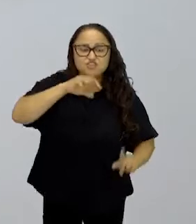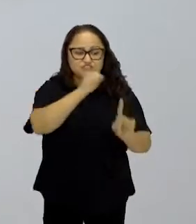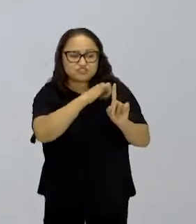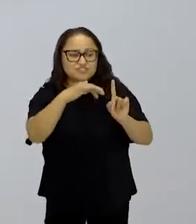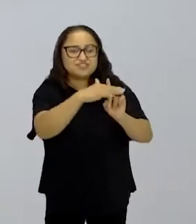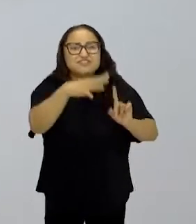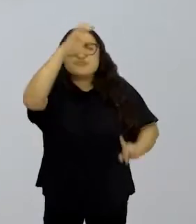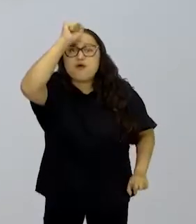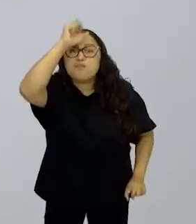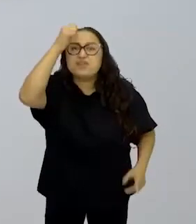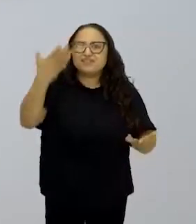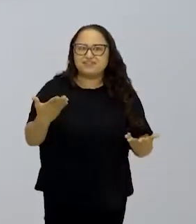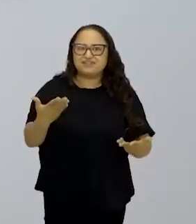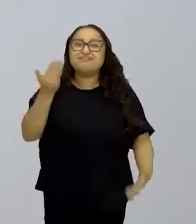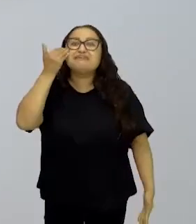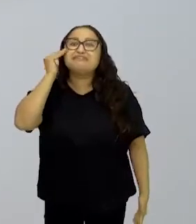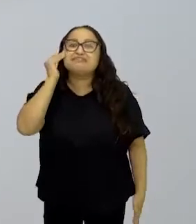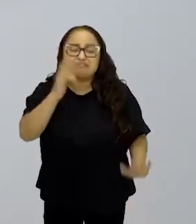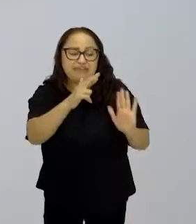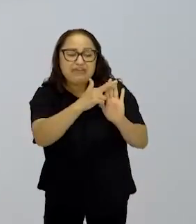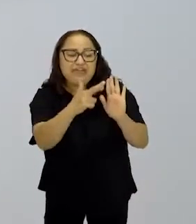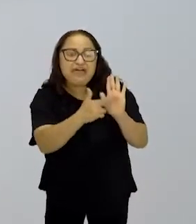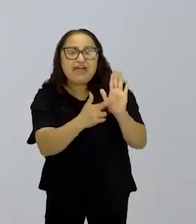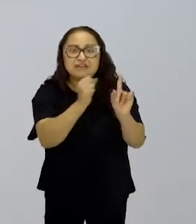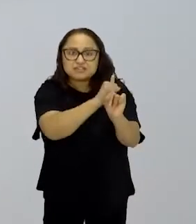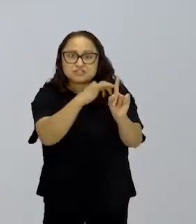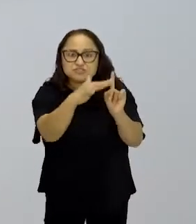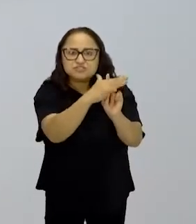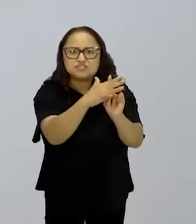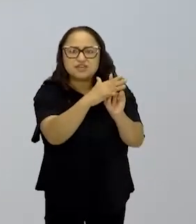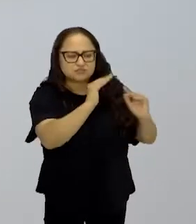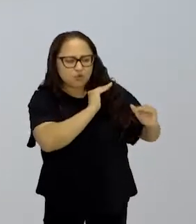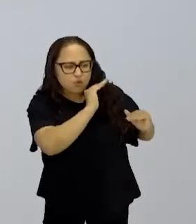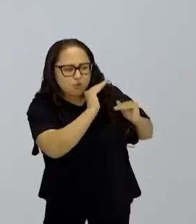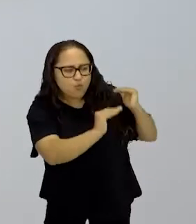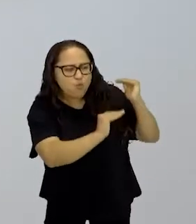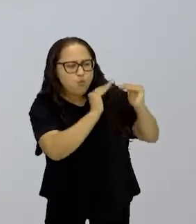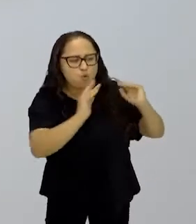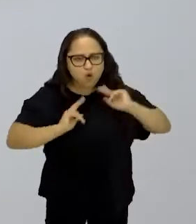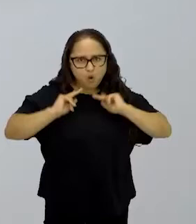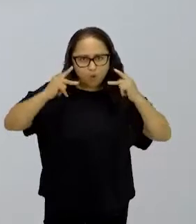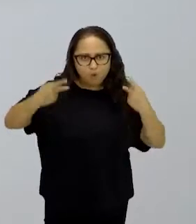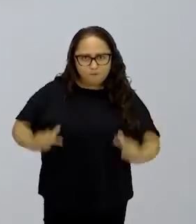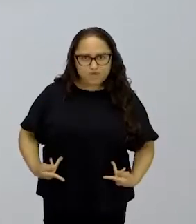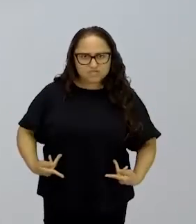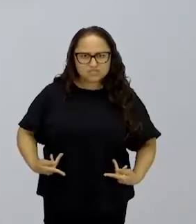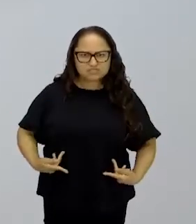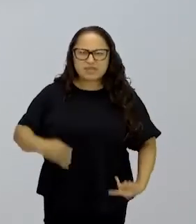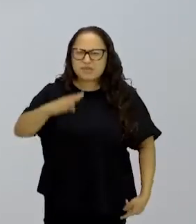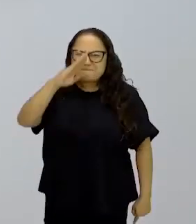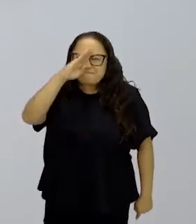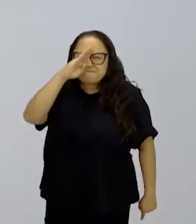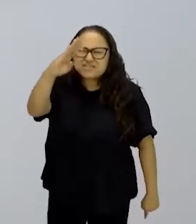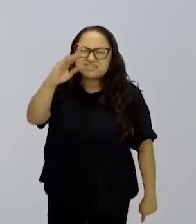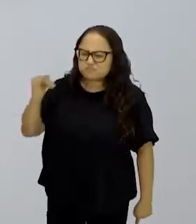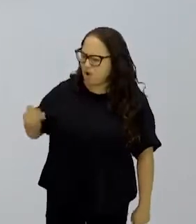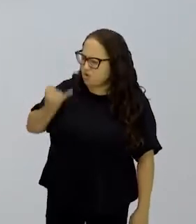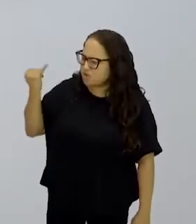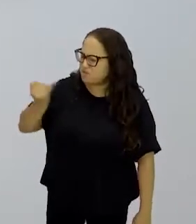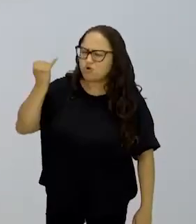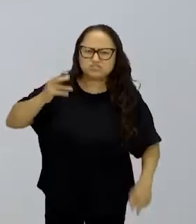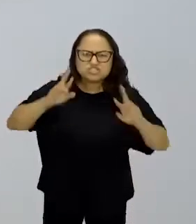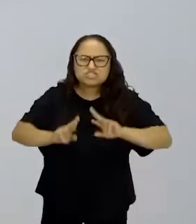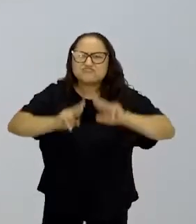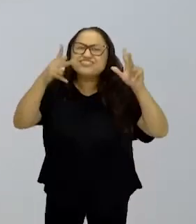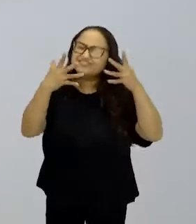socialização. Entender que as regras sociais são construções humanas é fundamental para a gente aceitar a